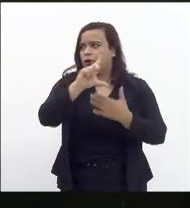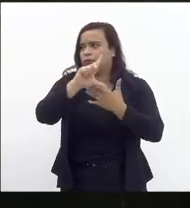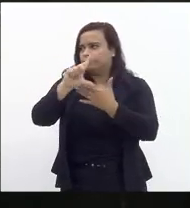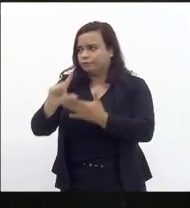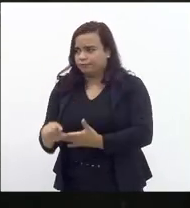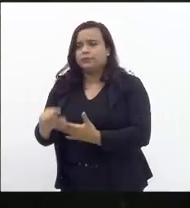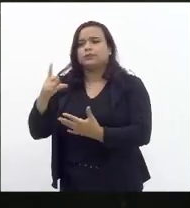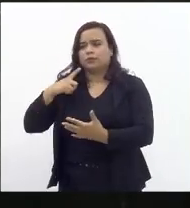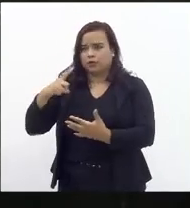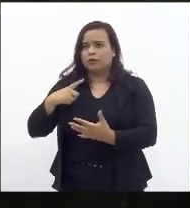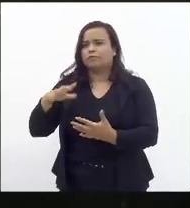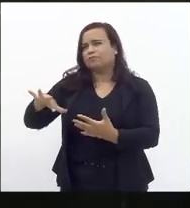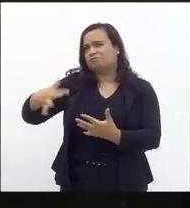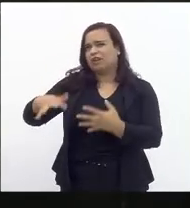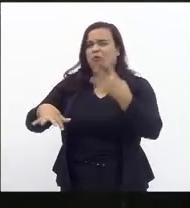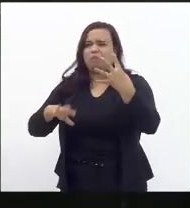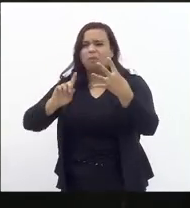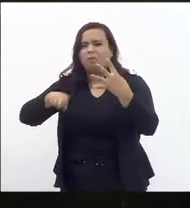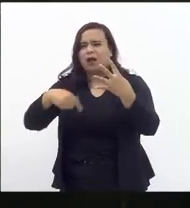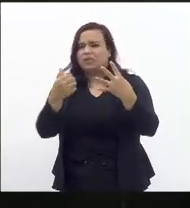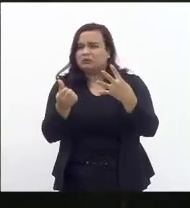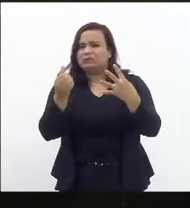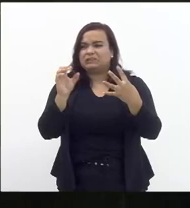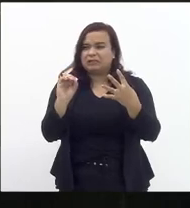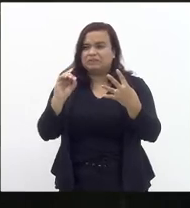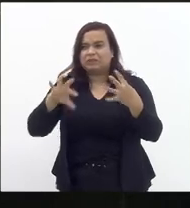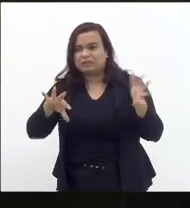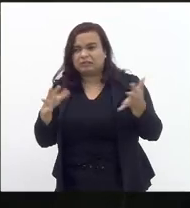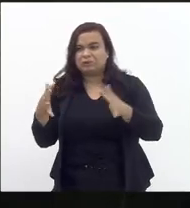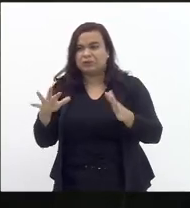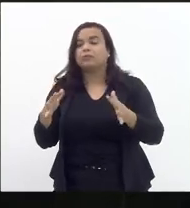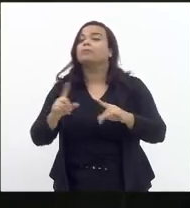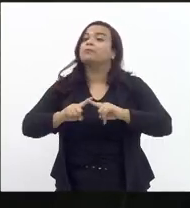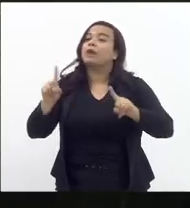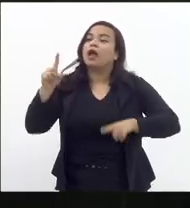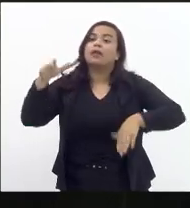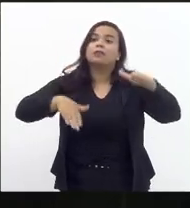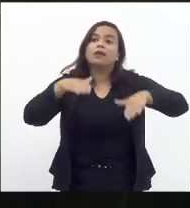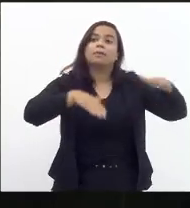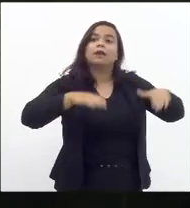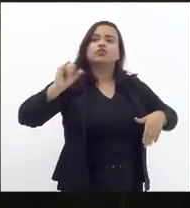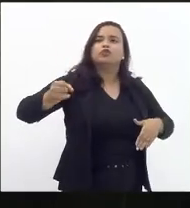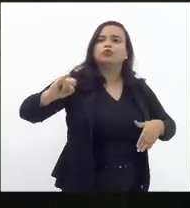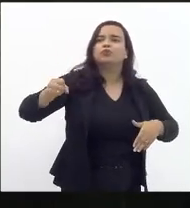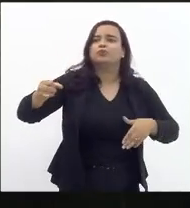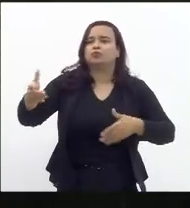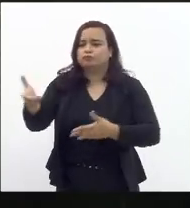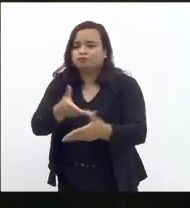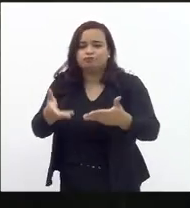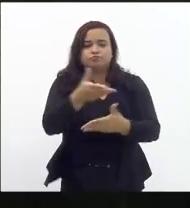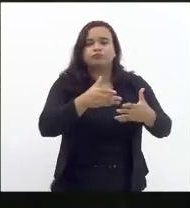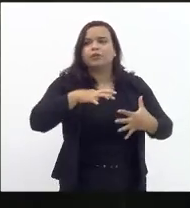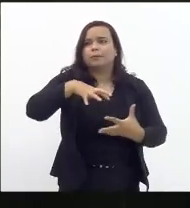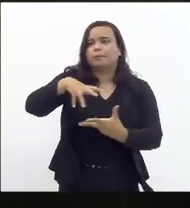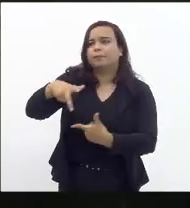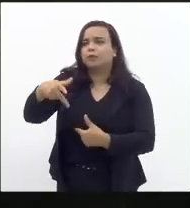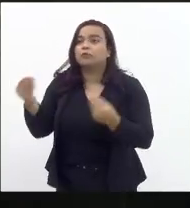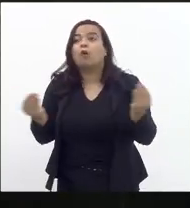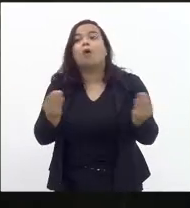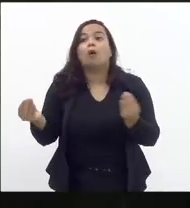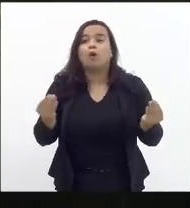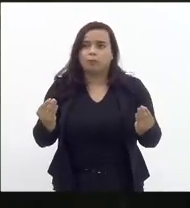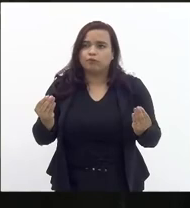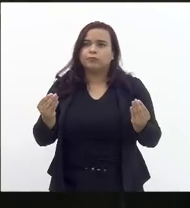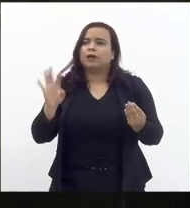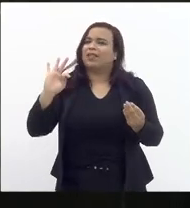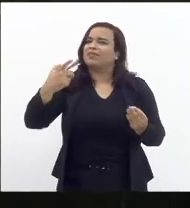de 4,60, isso vai depender muito do jogo dos juros no mundo. Nossos juros, nossa